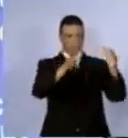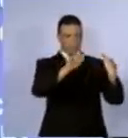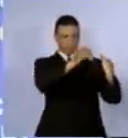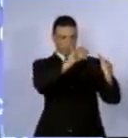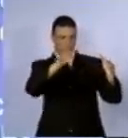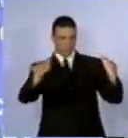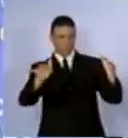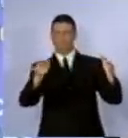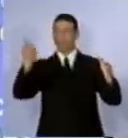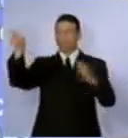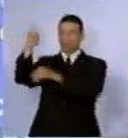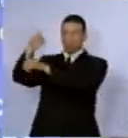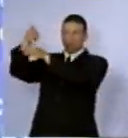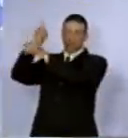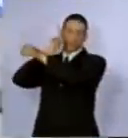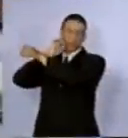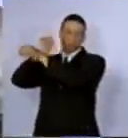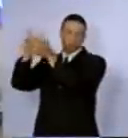dos Estados Unidos em